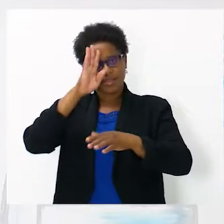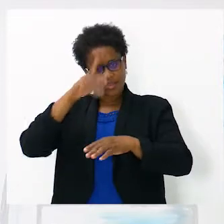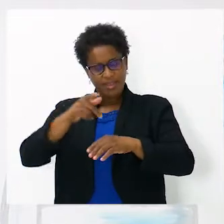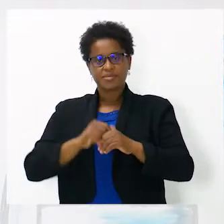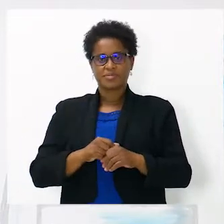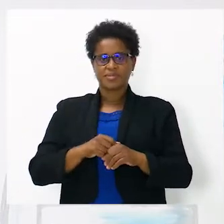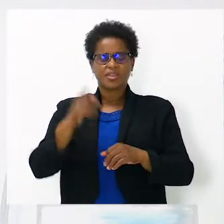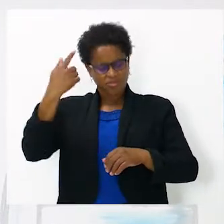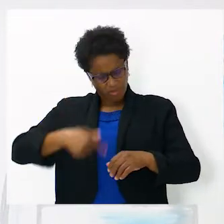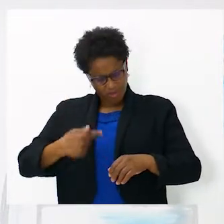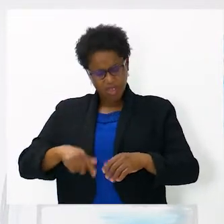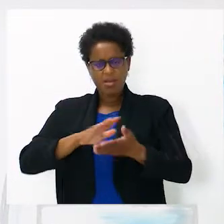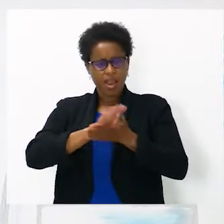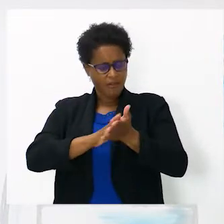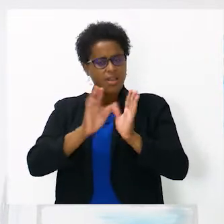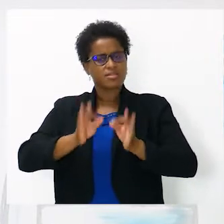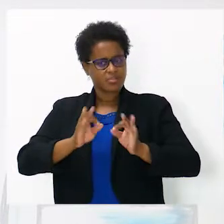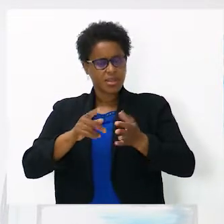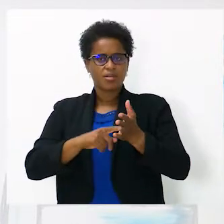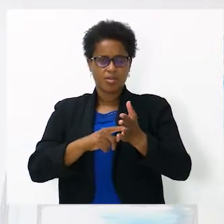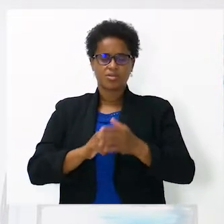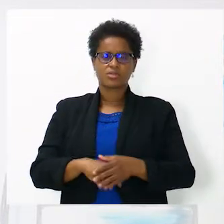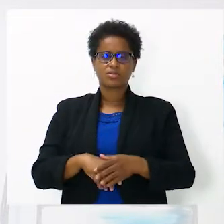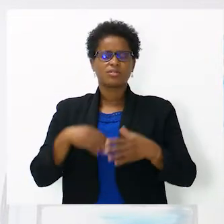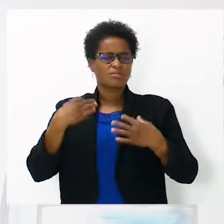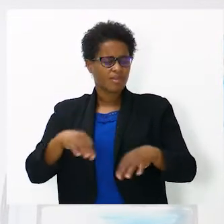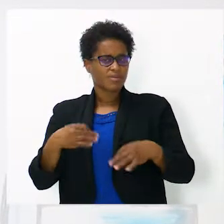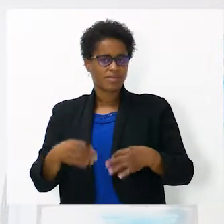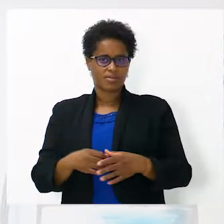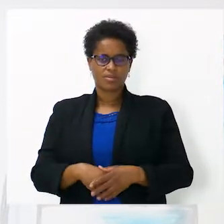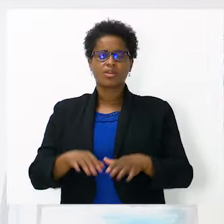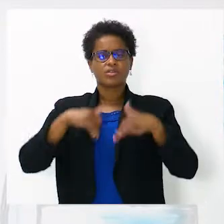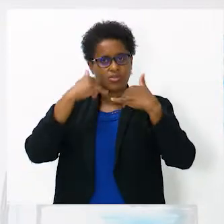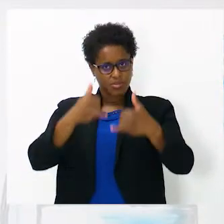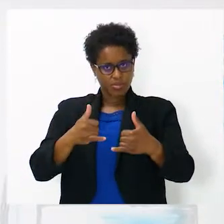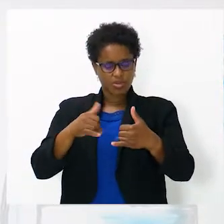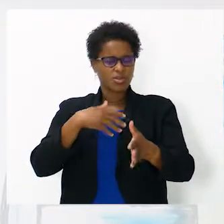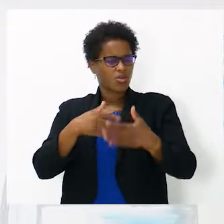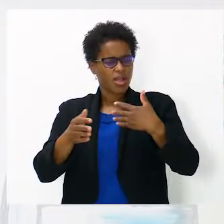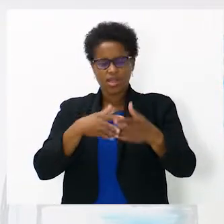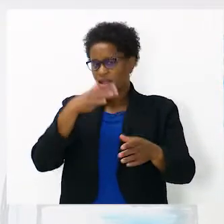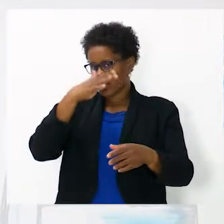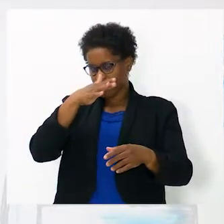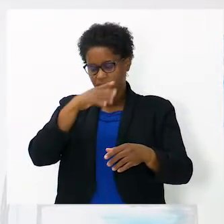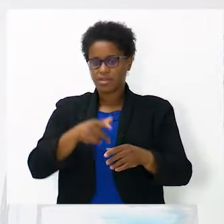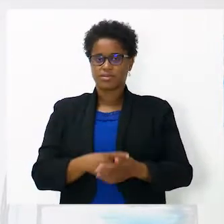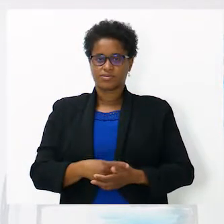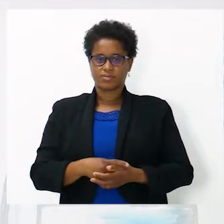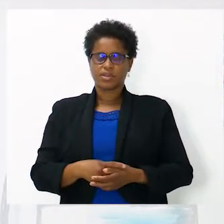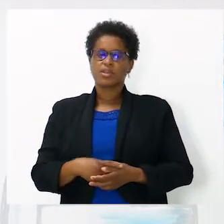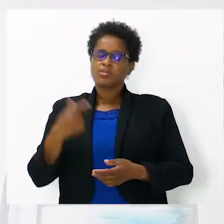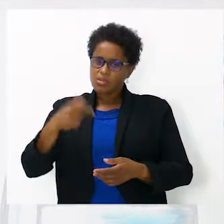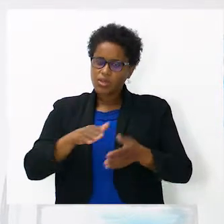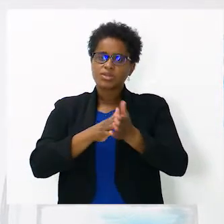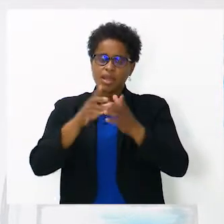sabem, devemos lavar sempre as mãos, com frequências, depois de qualquer atividade,